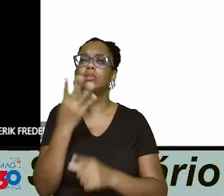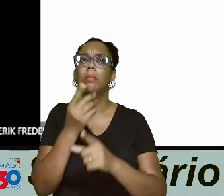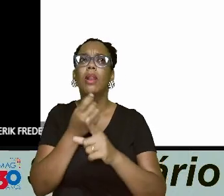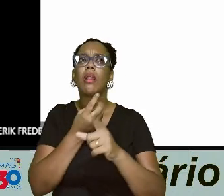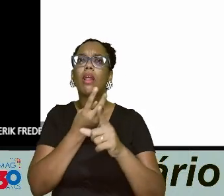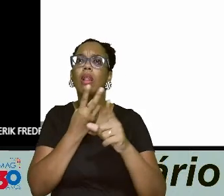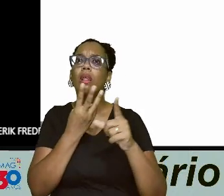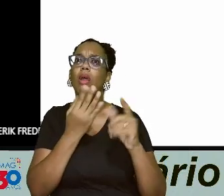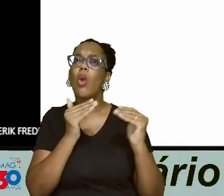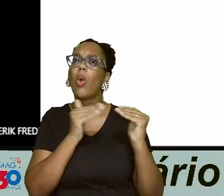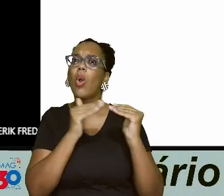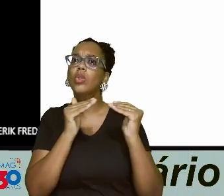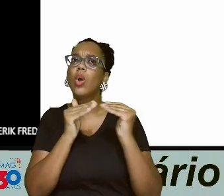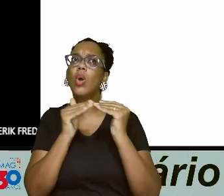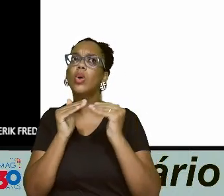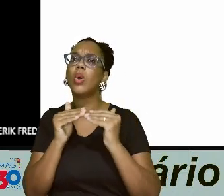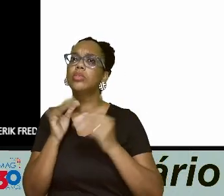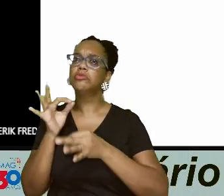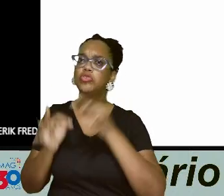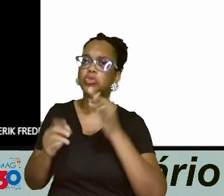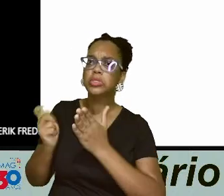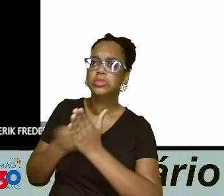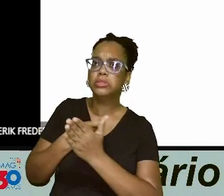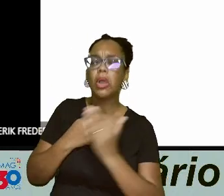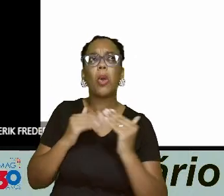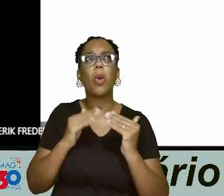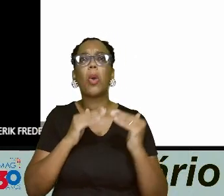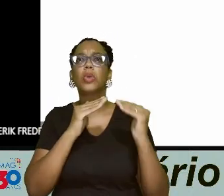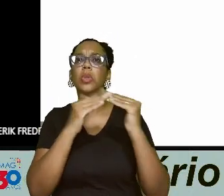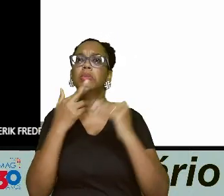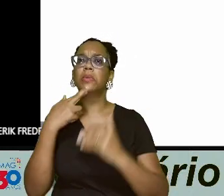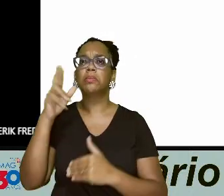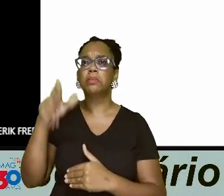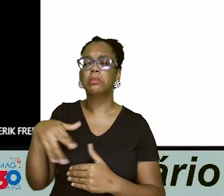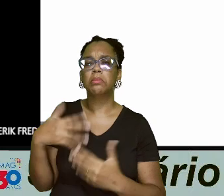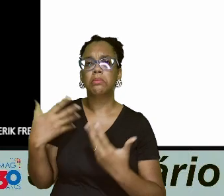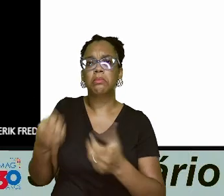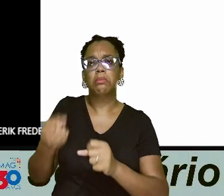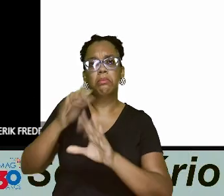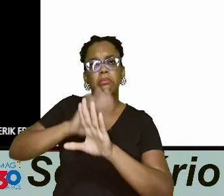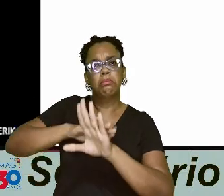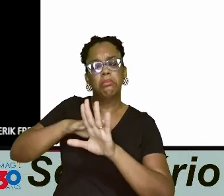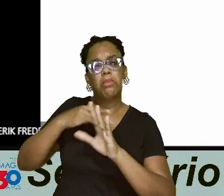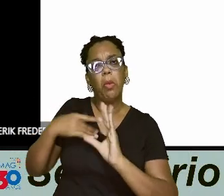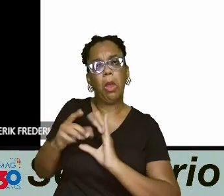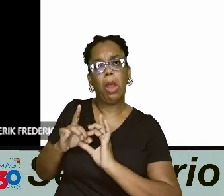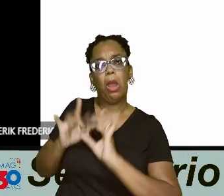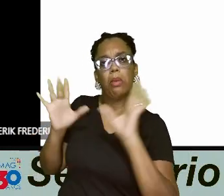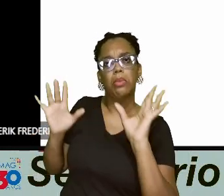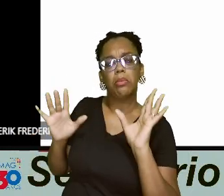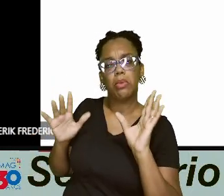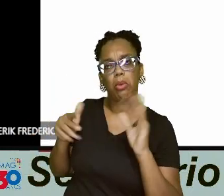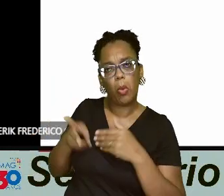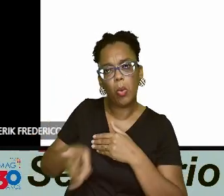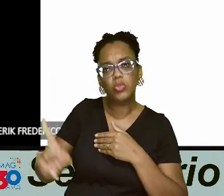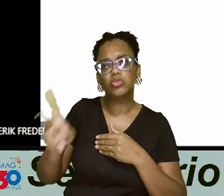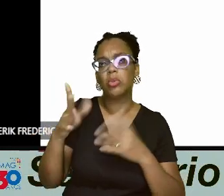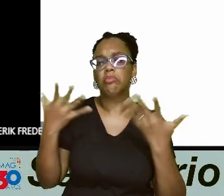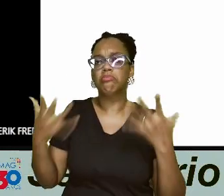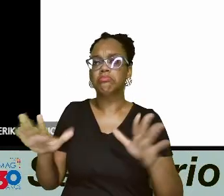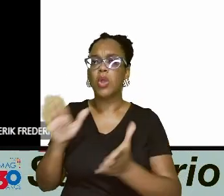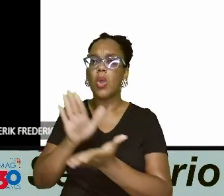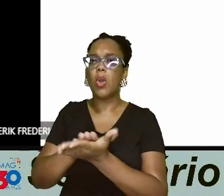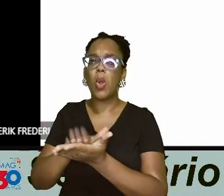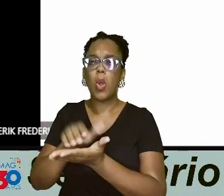em que ele assentiu, ele disse, não, realmente está prescrito, eu abro mão de prosseguir nessa cobrança. Né?